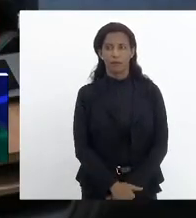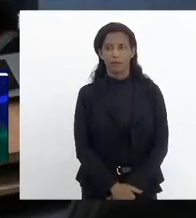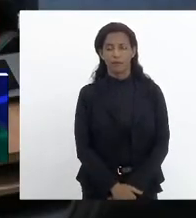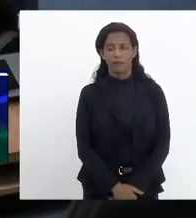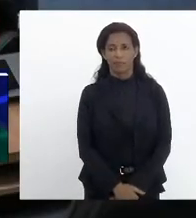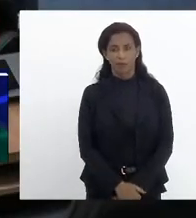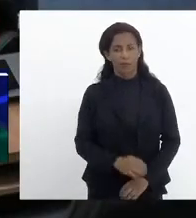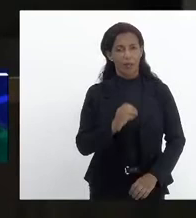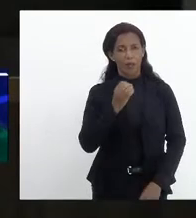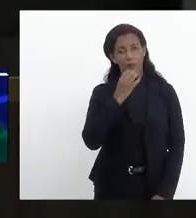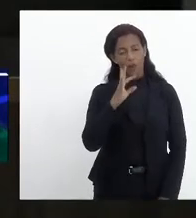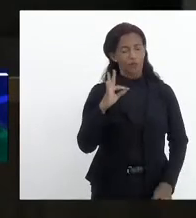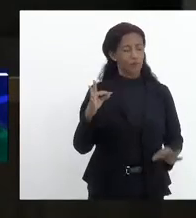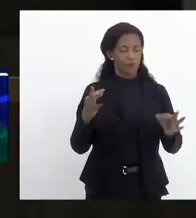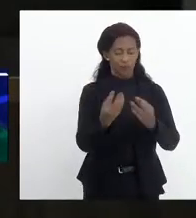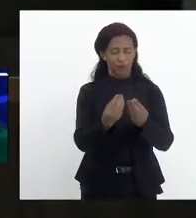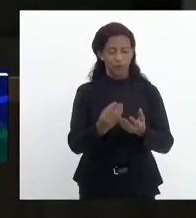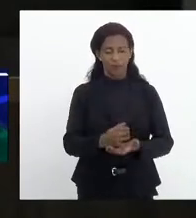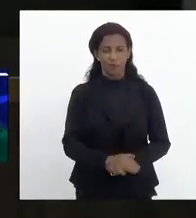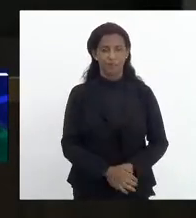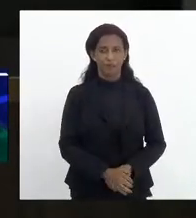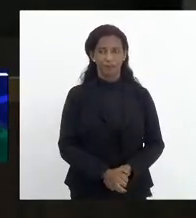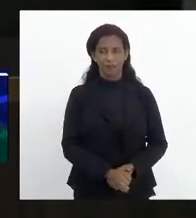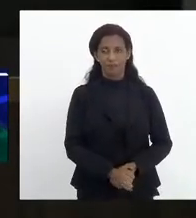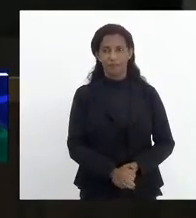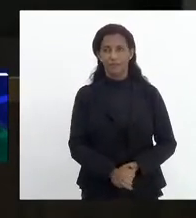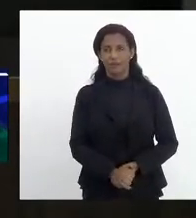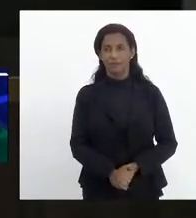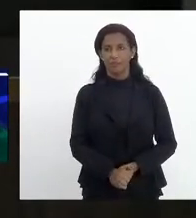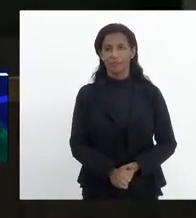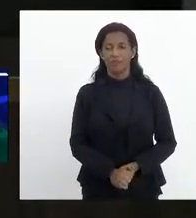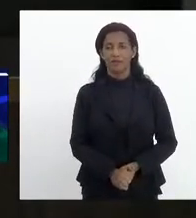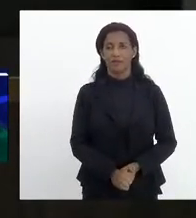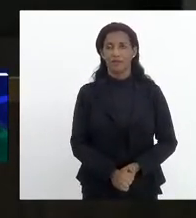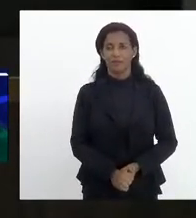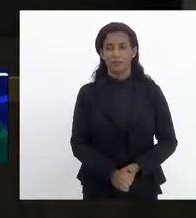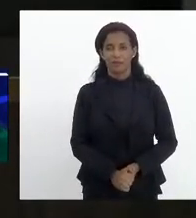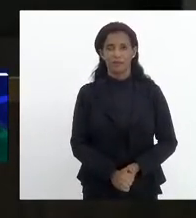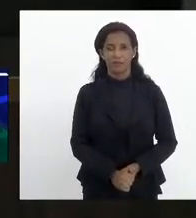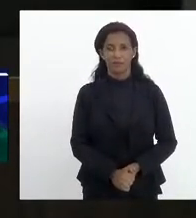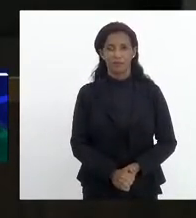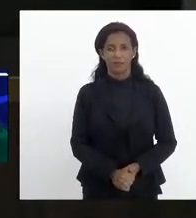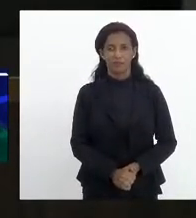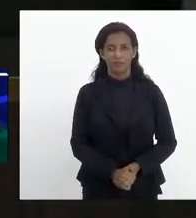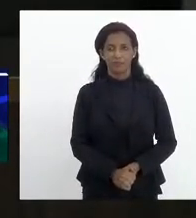Bem, boa tarde a todas e todos. Eu quero aqui